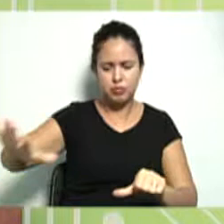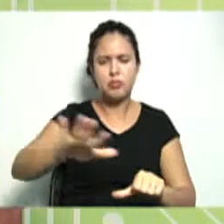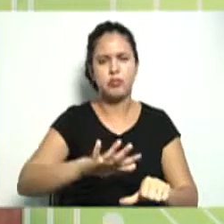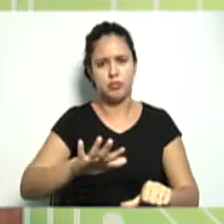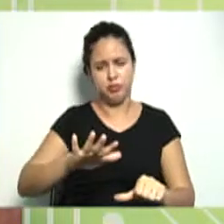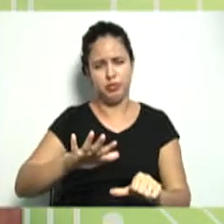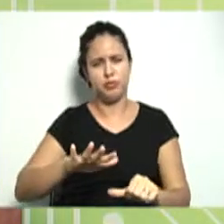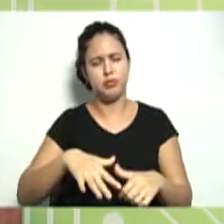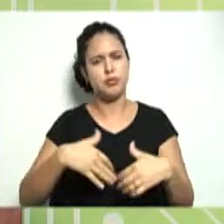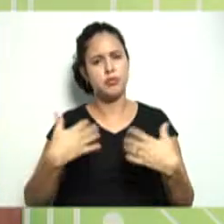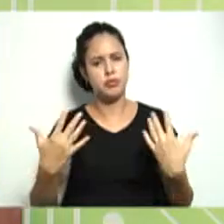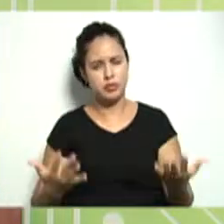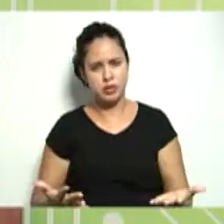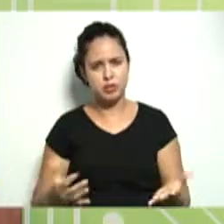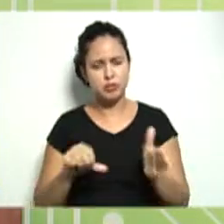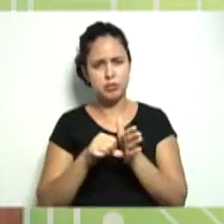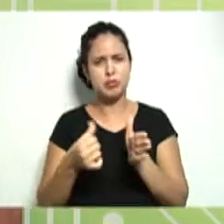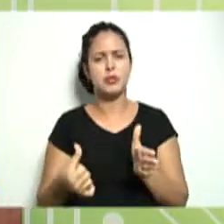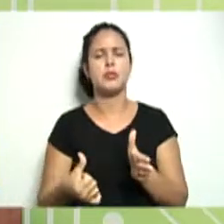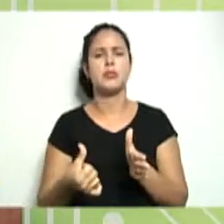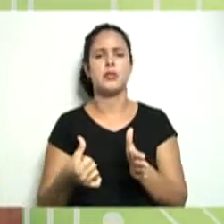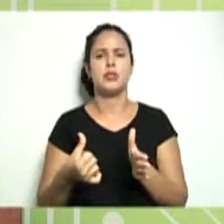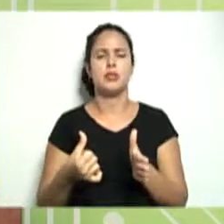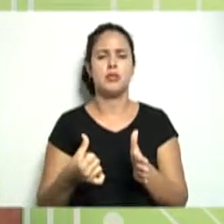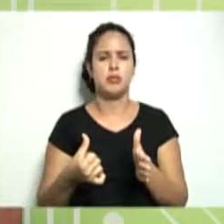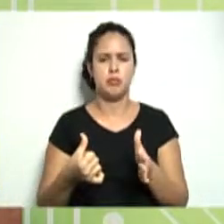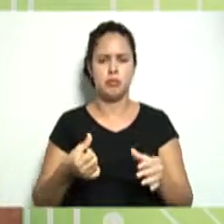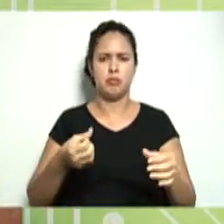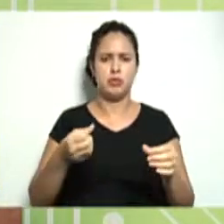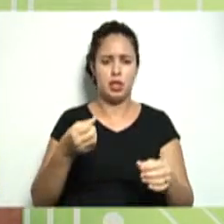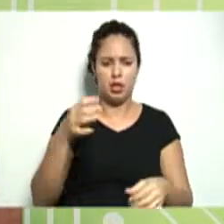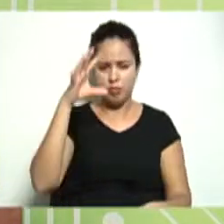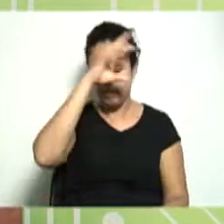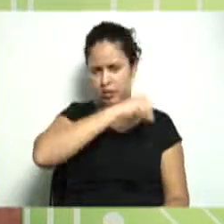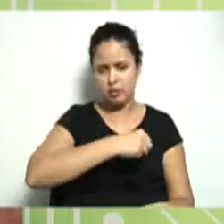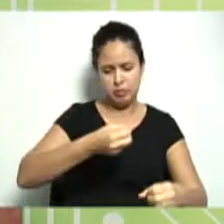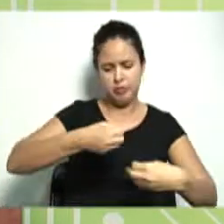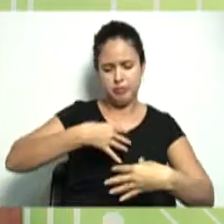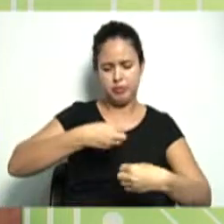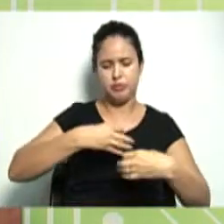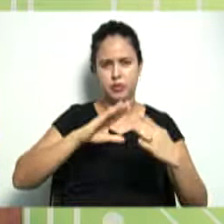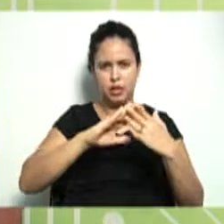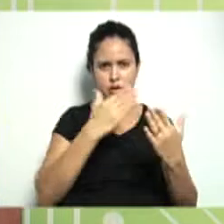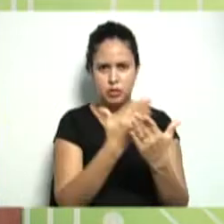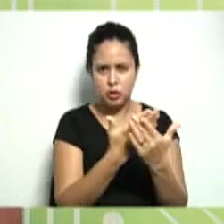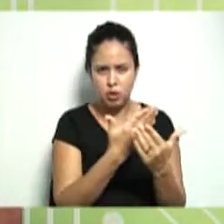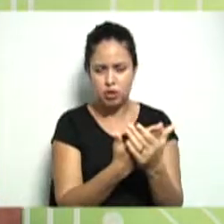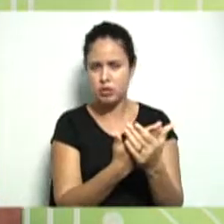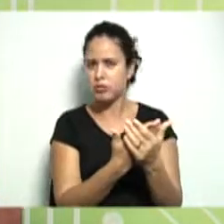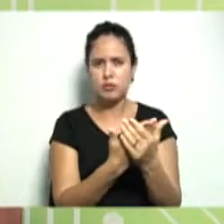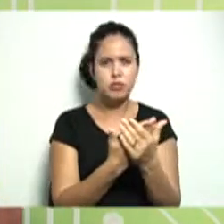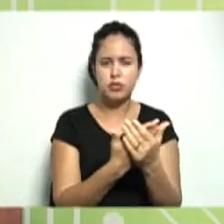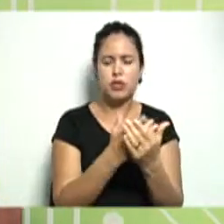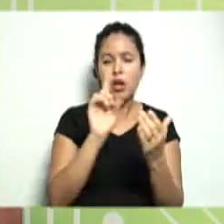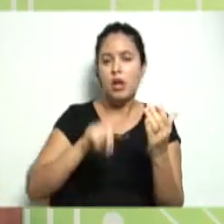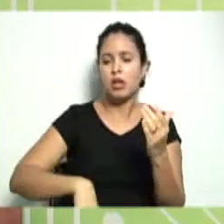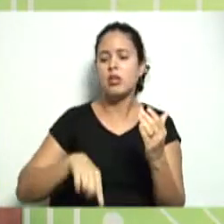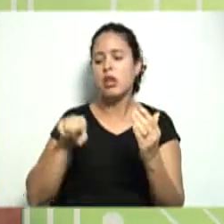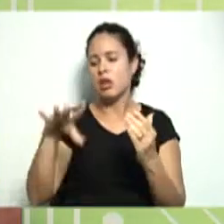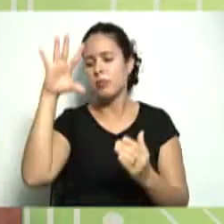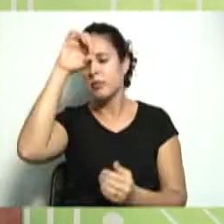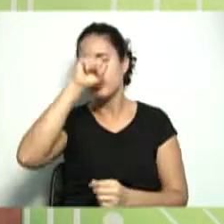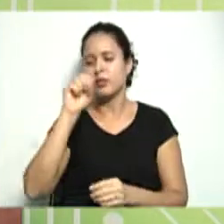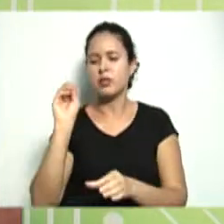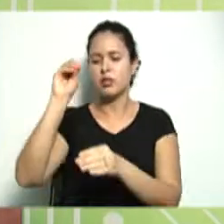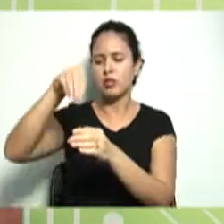necessidades, esses primeiros trabalhos, eles não são aprendidos na escola, eles são aprendidos na sociedade com